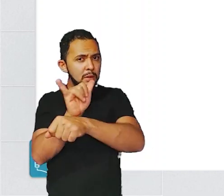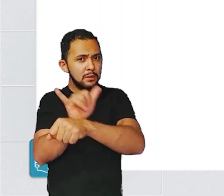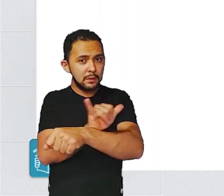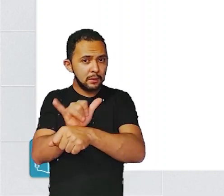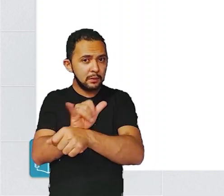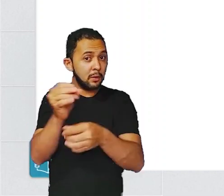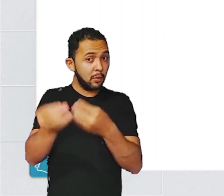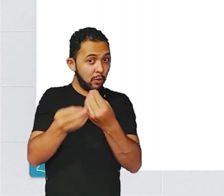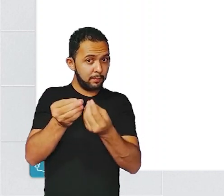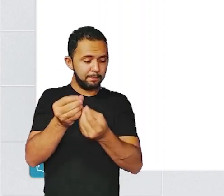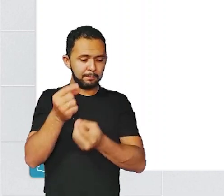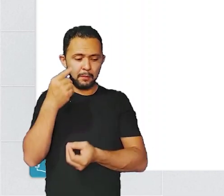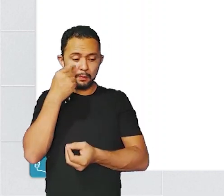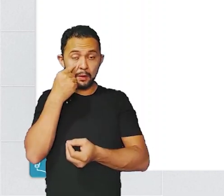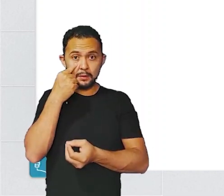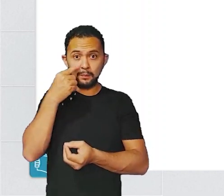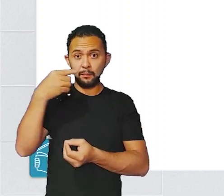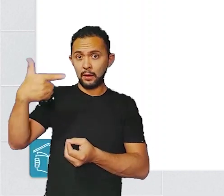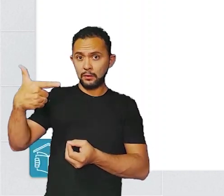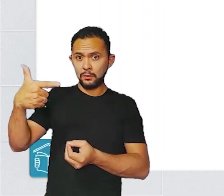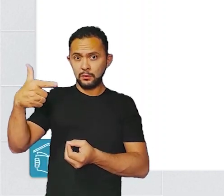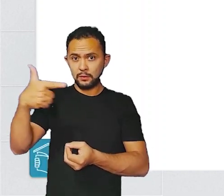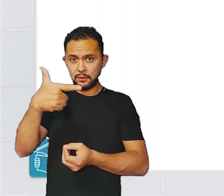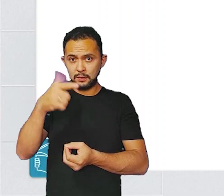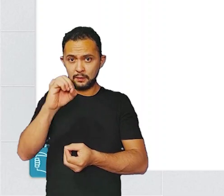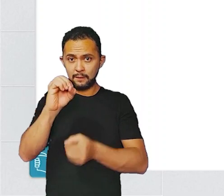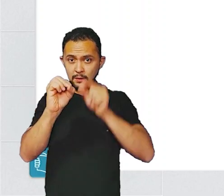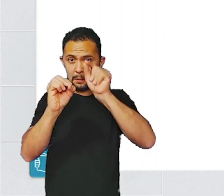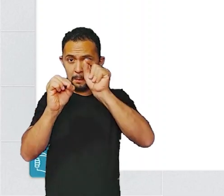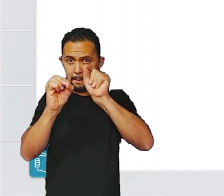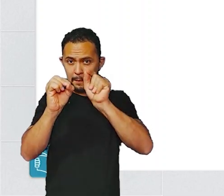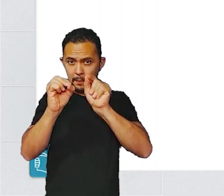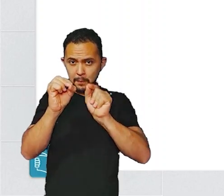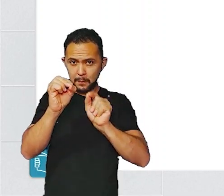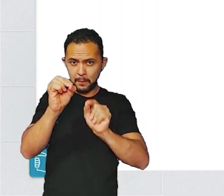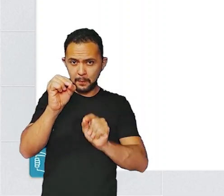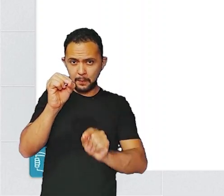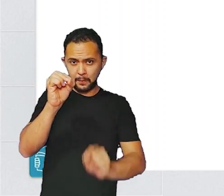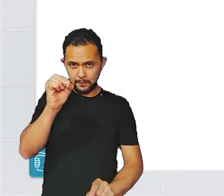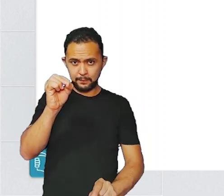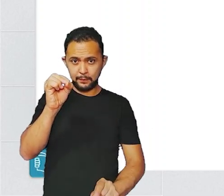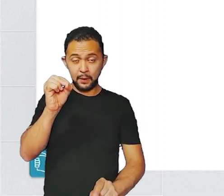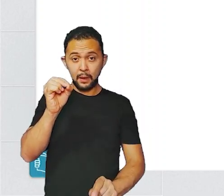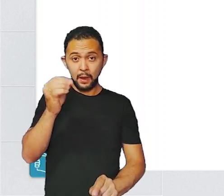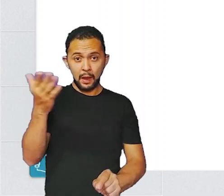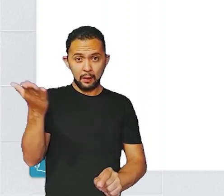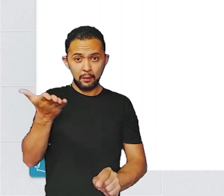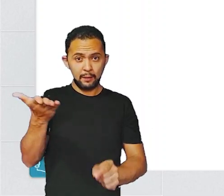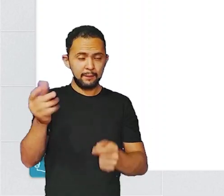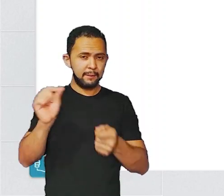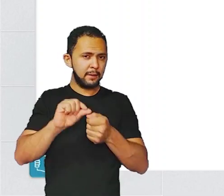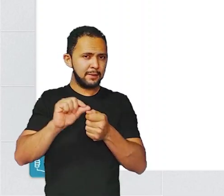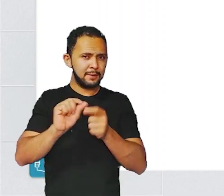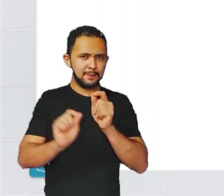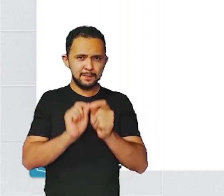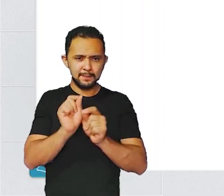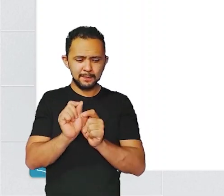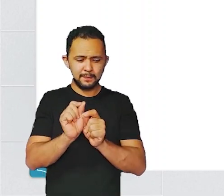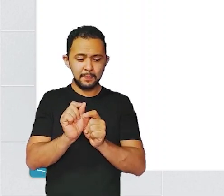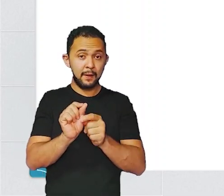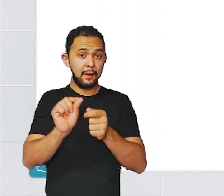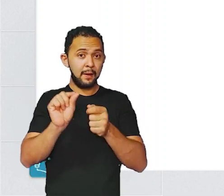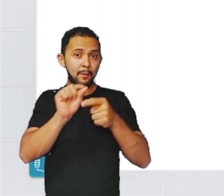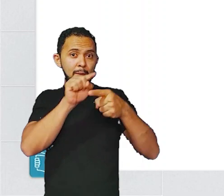Esse 220, nós vamos passar uma reta aqui do lado dele, um segmento de reta, e aí nós vamos fazer o seguinte, nós vamos começar